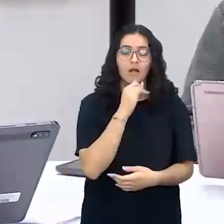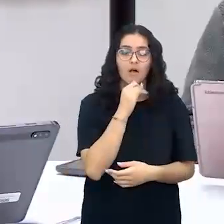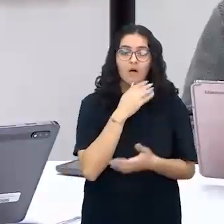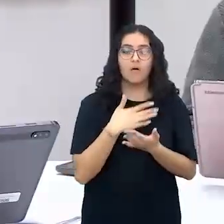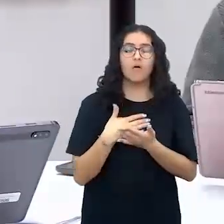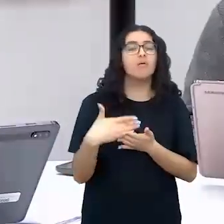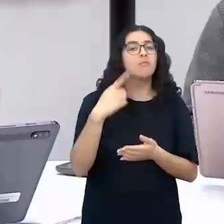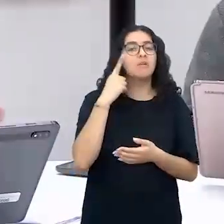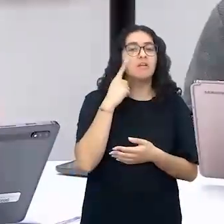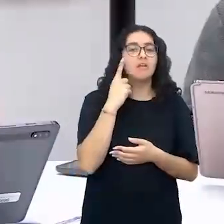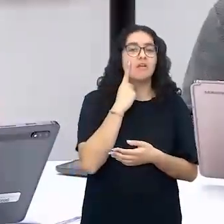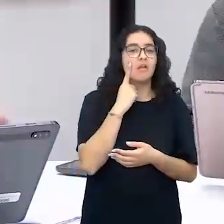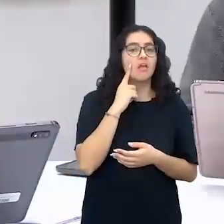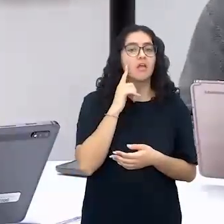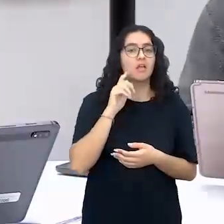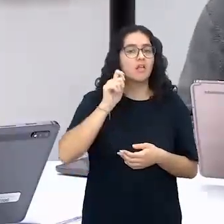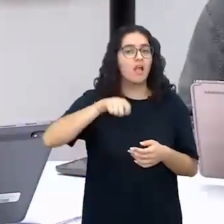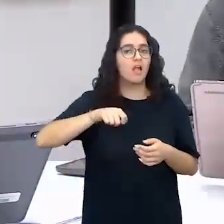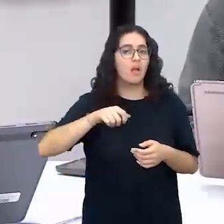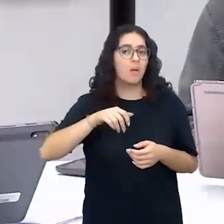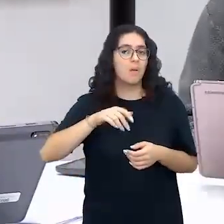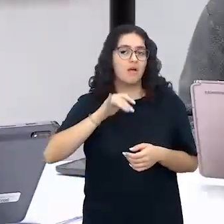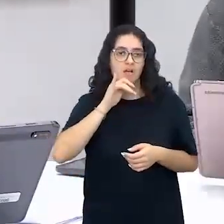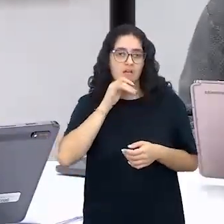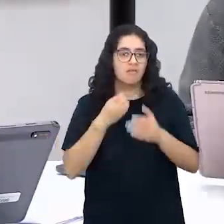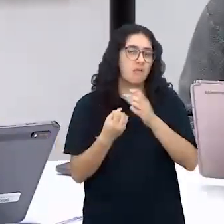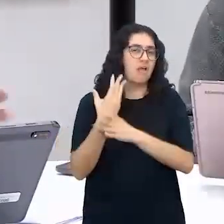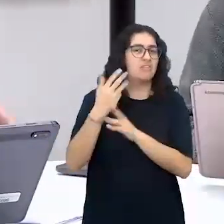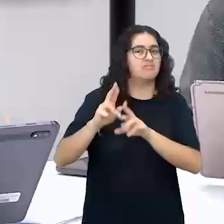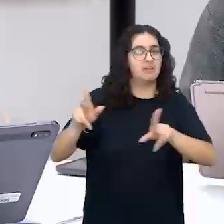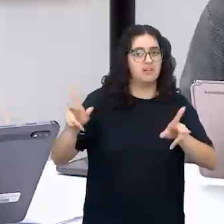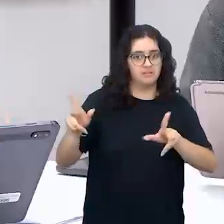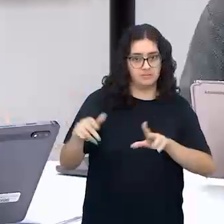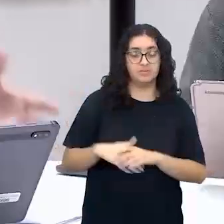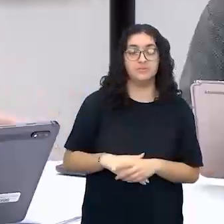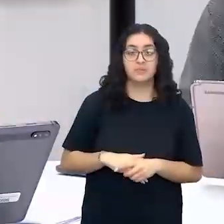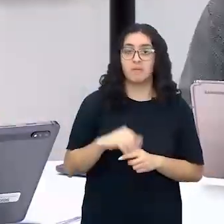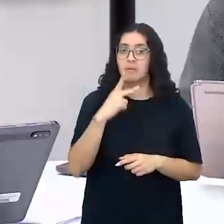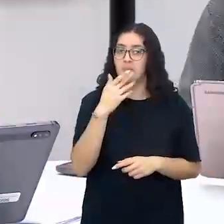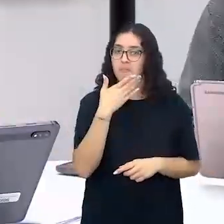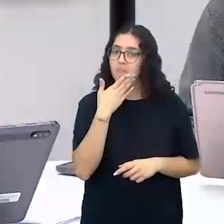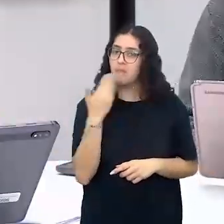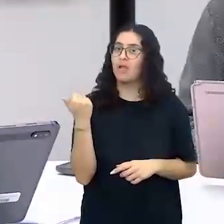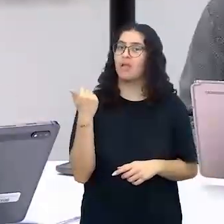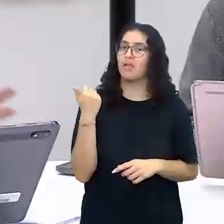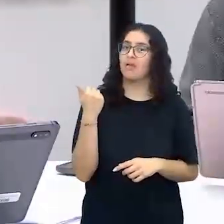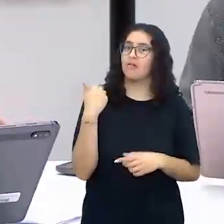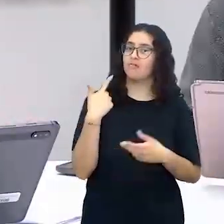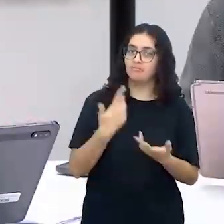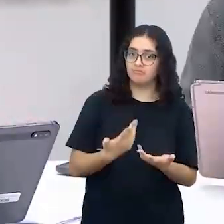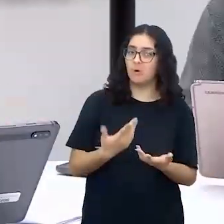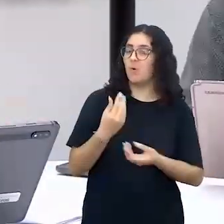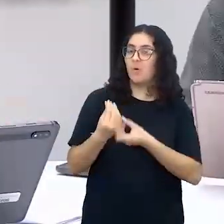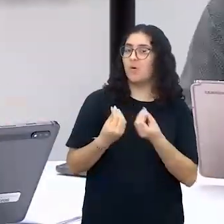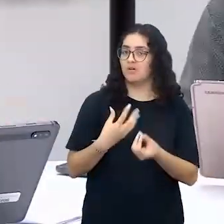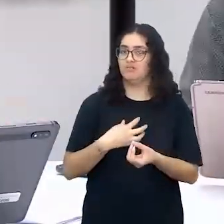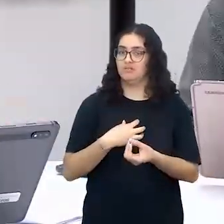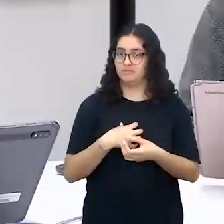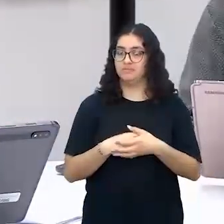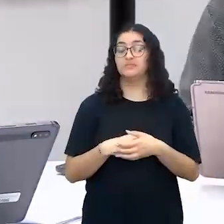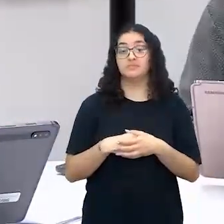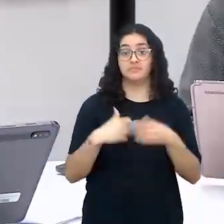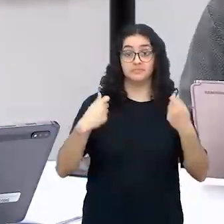começa a achar que as coisas podem ser feitas de outra maneira, mais eficientes, mais produtivas, seja lá qual for